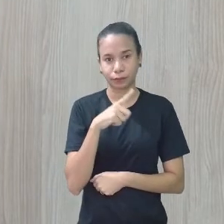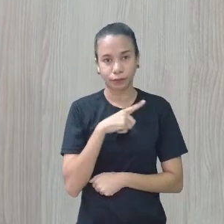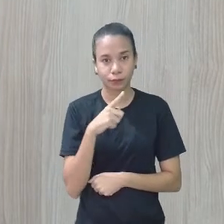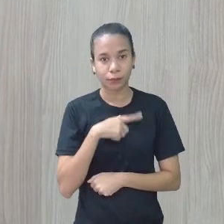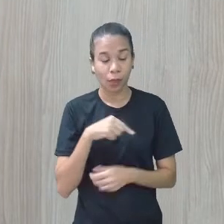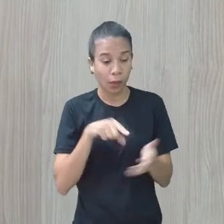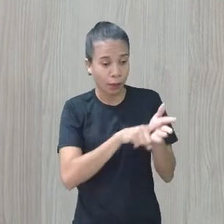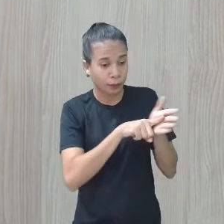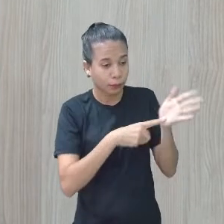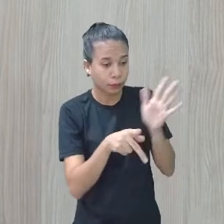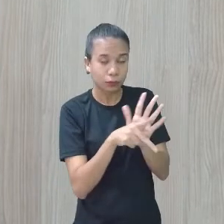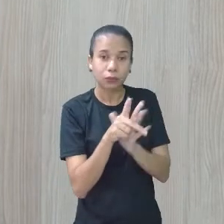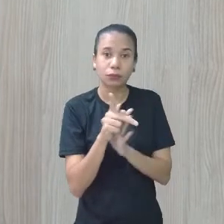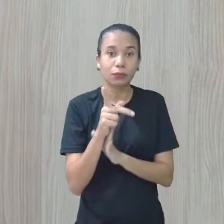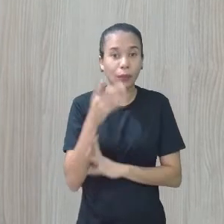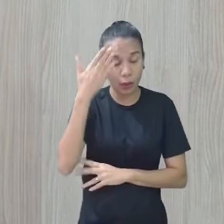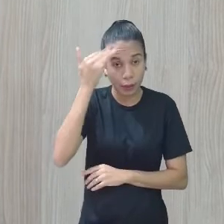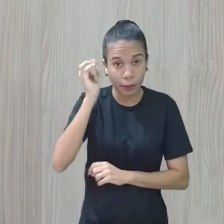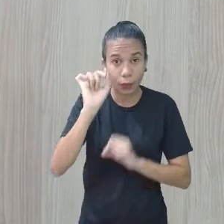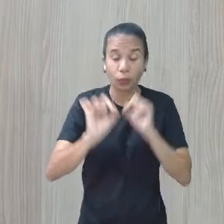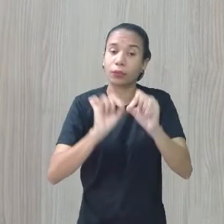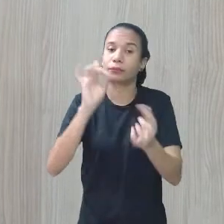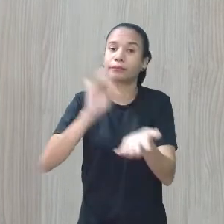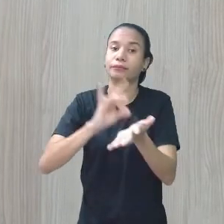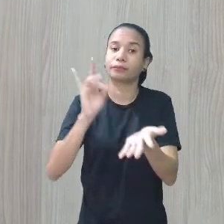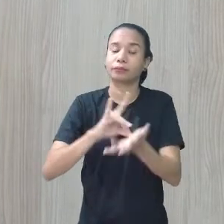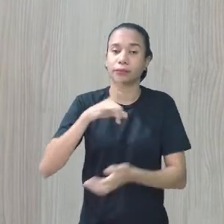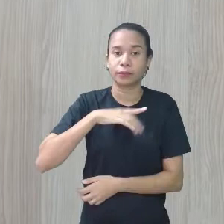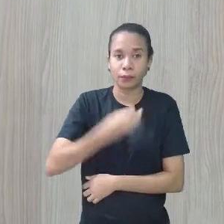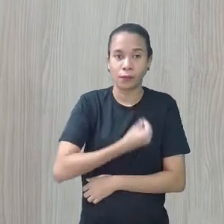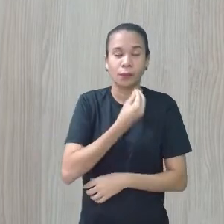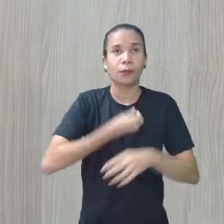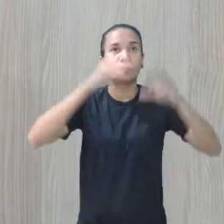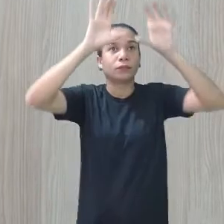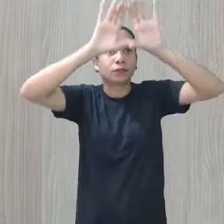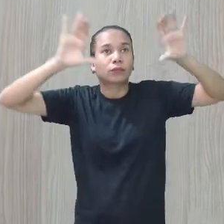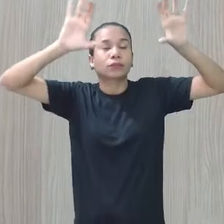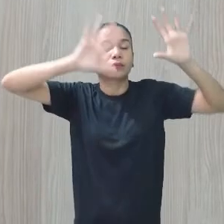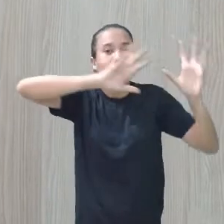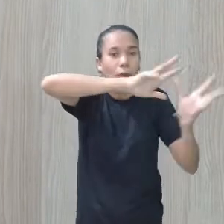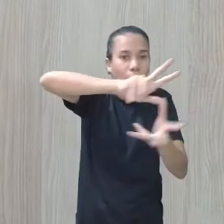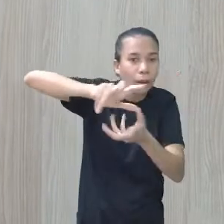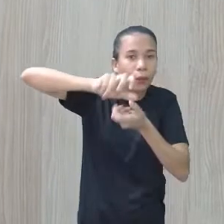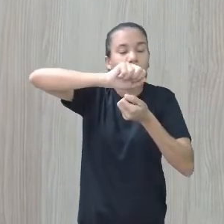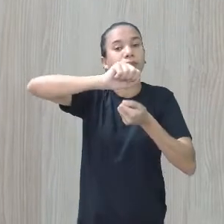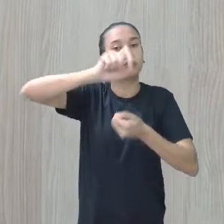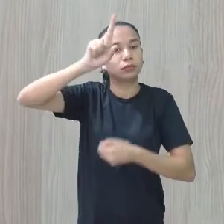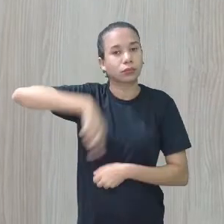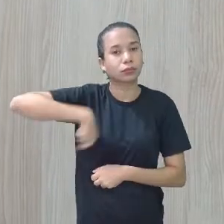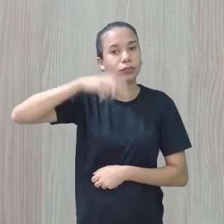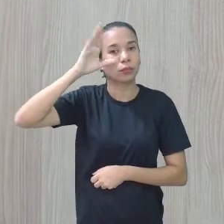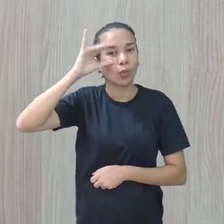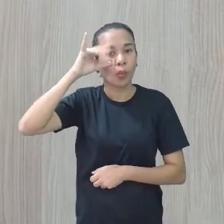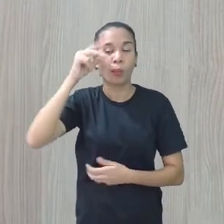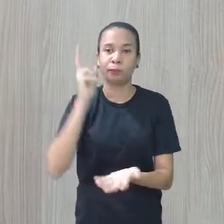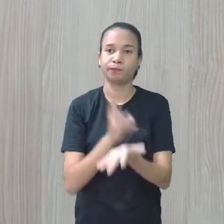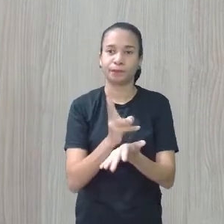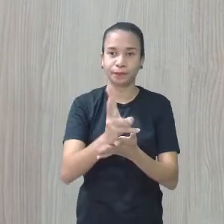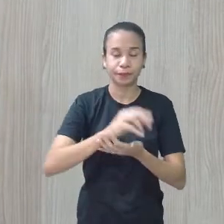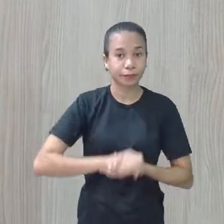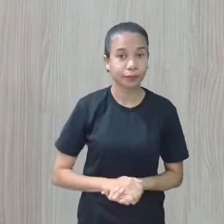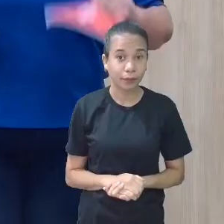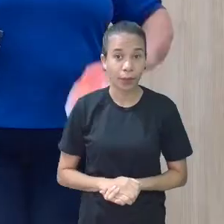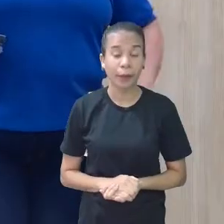essa pesquisa científica, sabendo o que realmente existe no céu, no nosso universo, é uma curiosidade